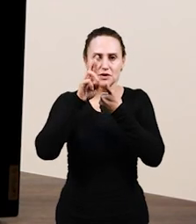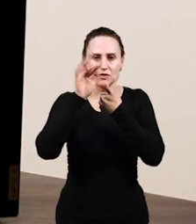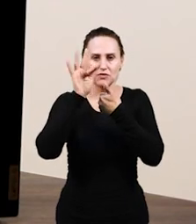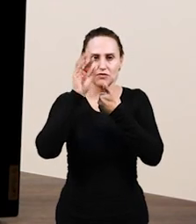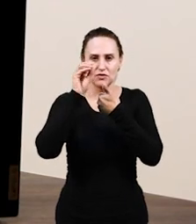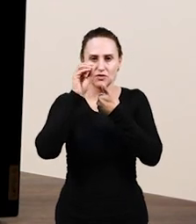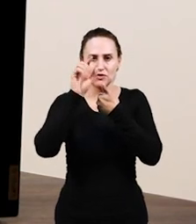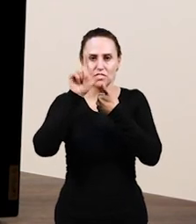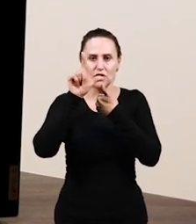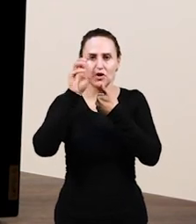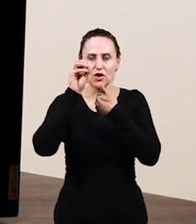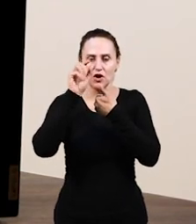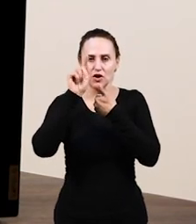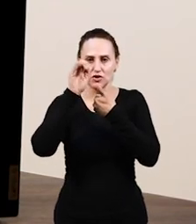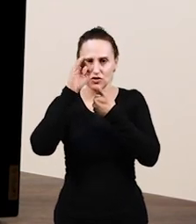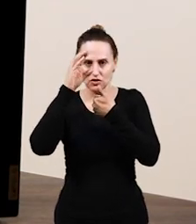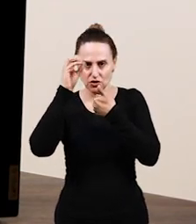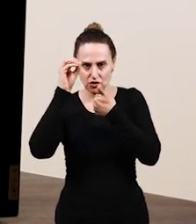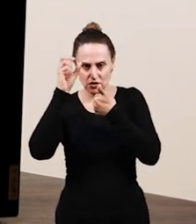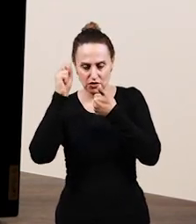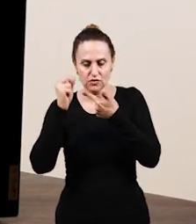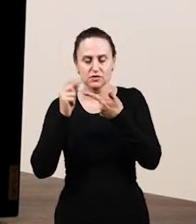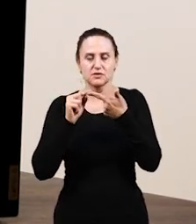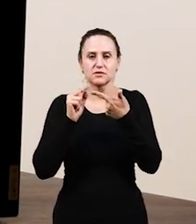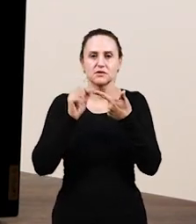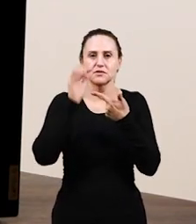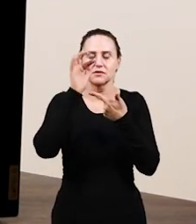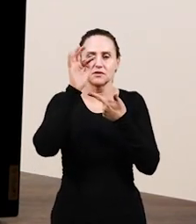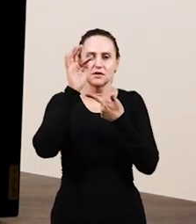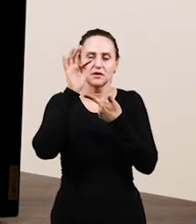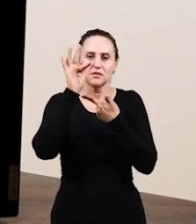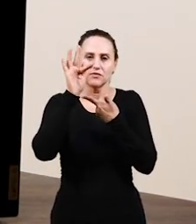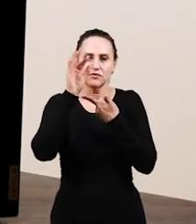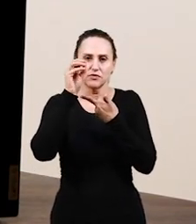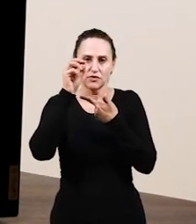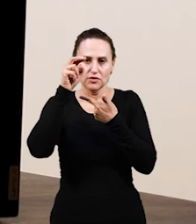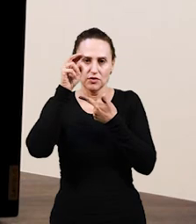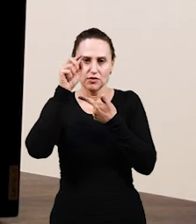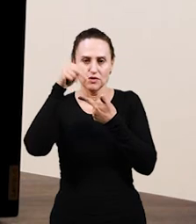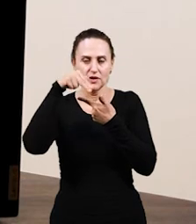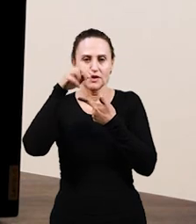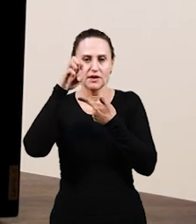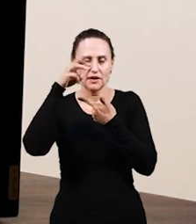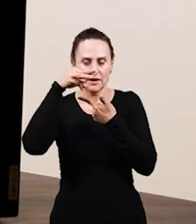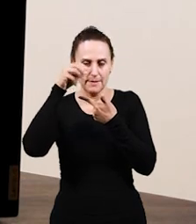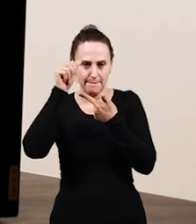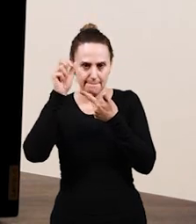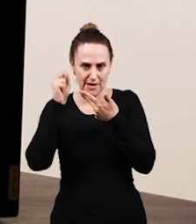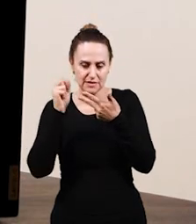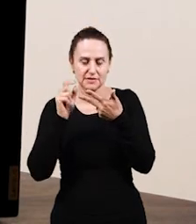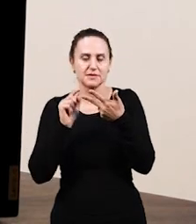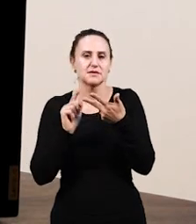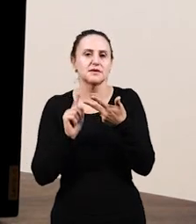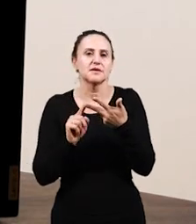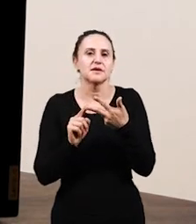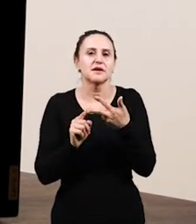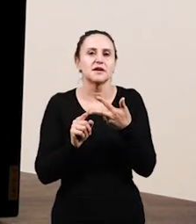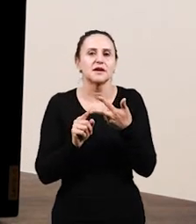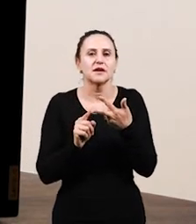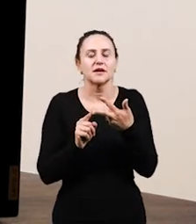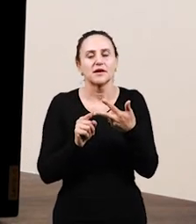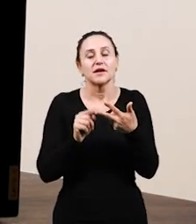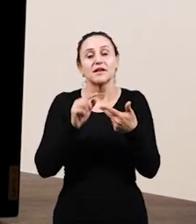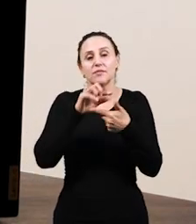quando a gente fala em níveis de análise linguística a gente tem que pensar que uma gramática normativa por